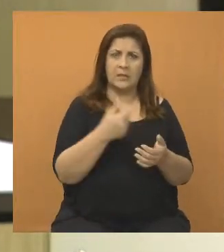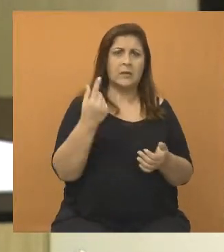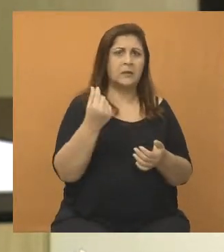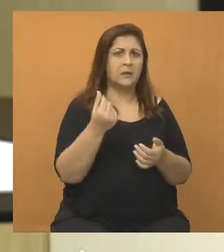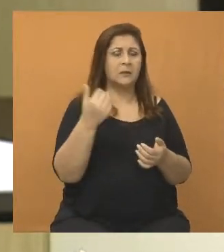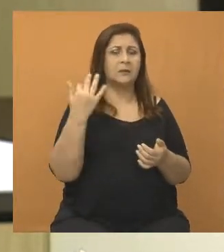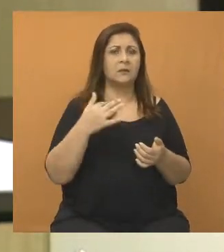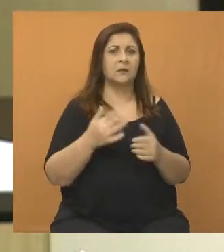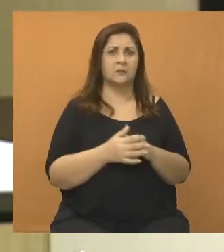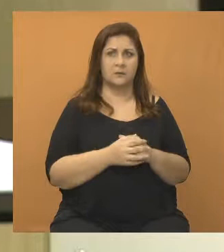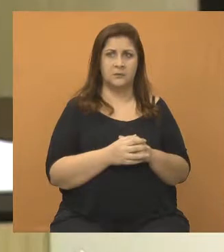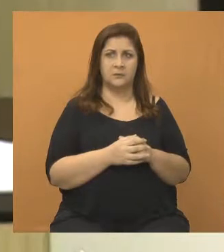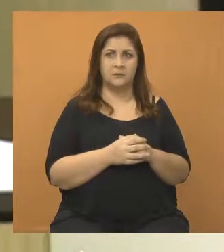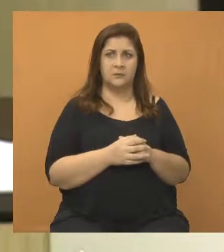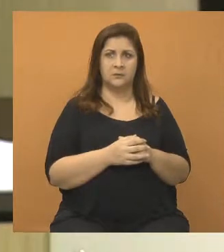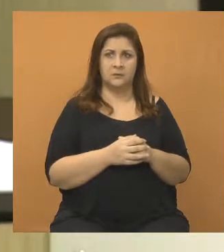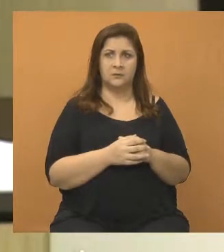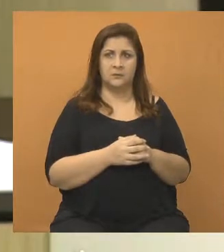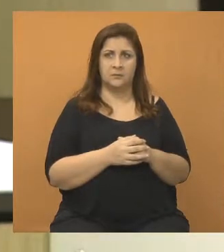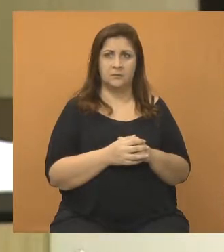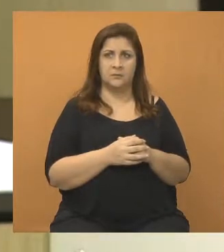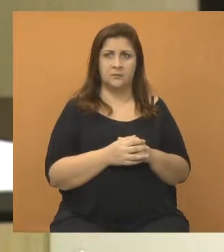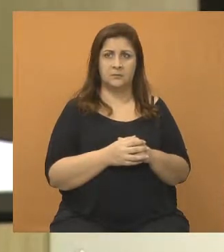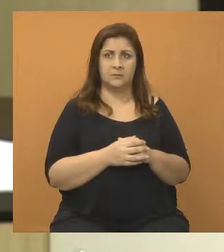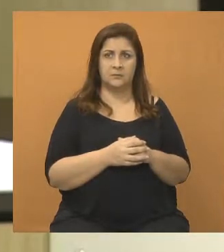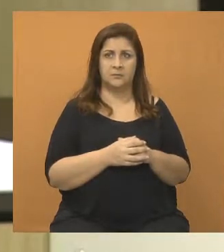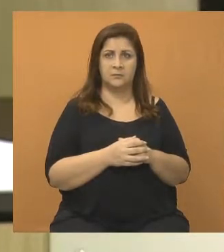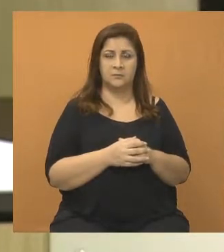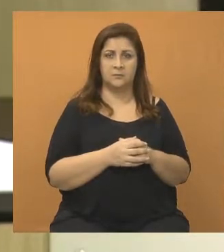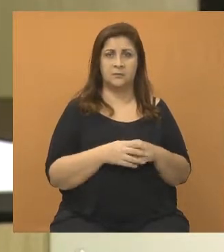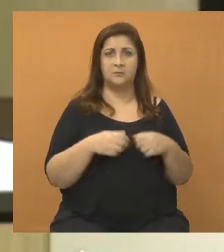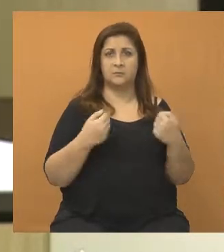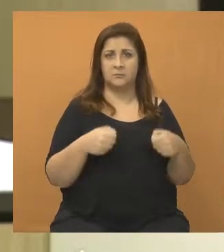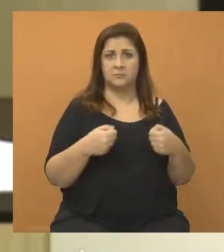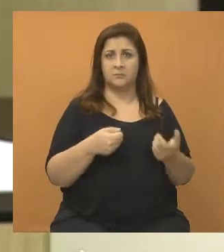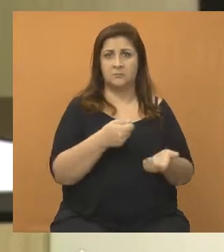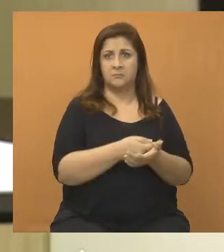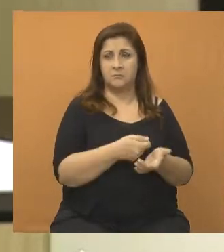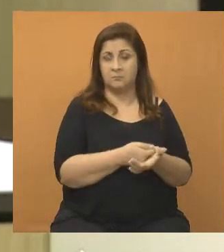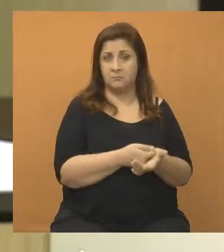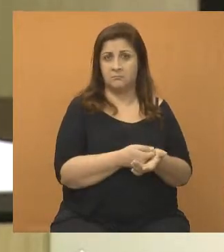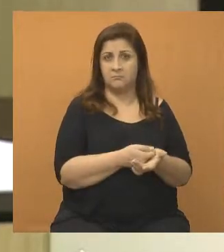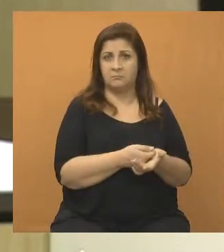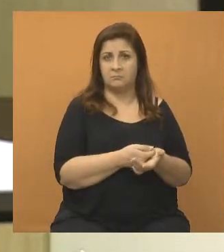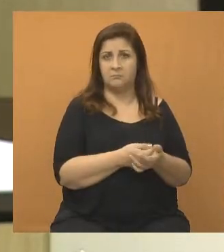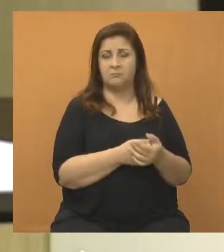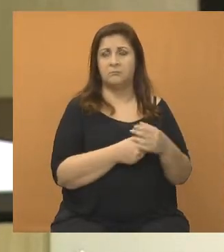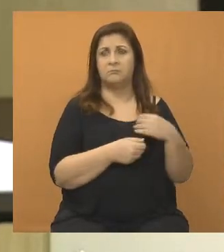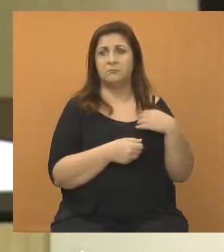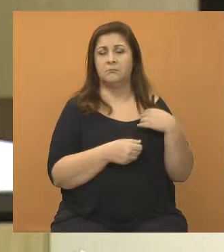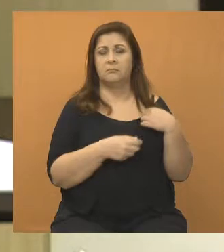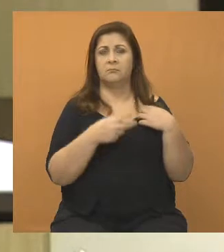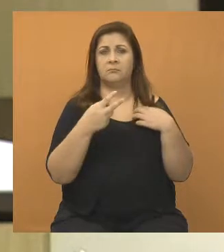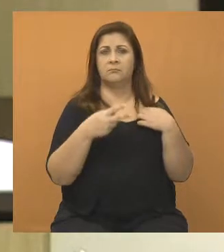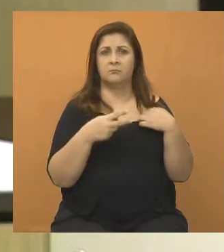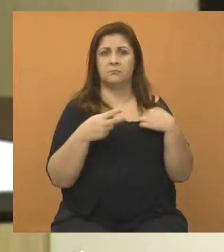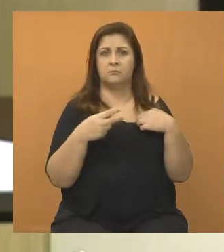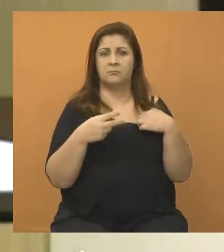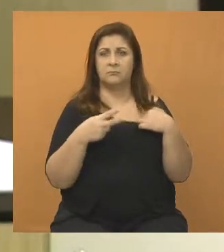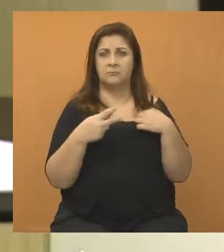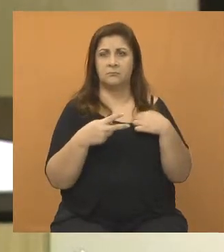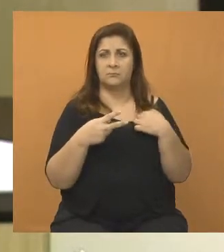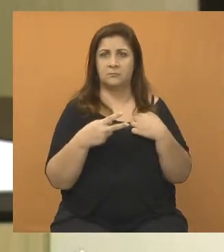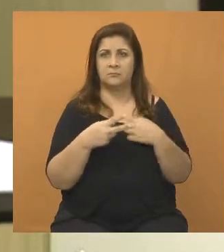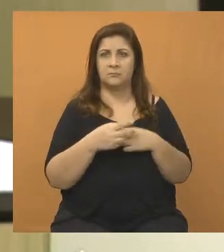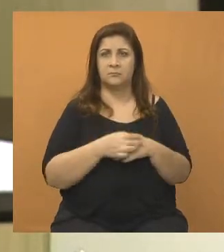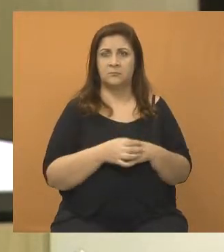com taxa de condomínio. Então, já tem um gasto manter esse patrimônio. E a segunda questão, que nós foi visto